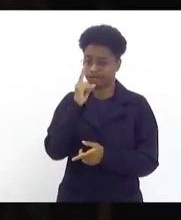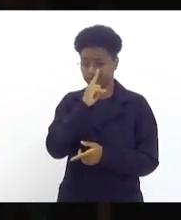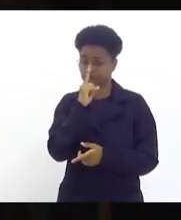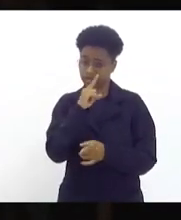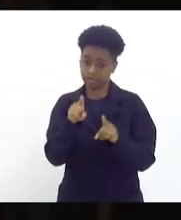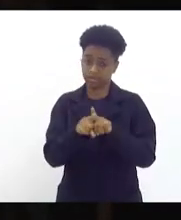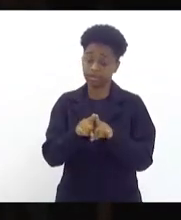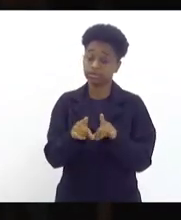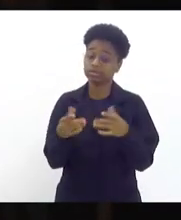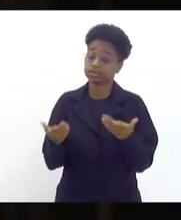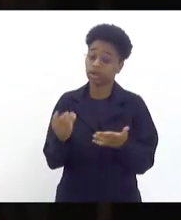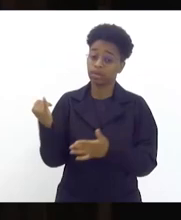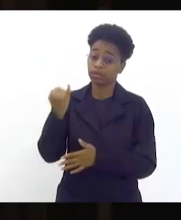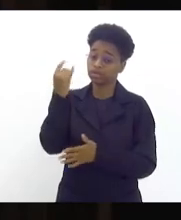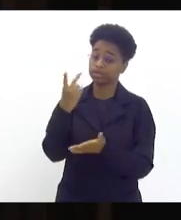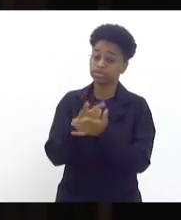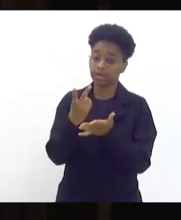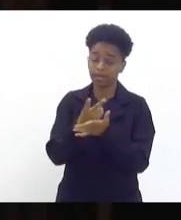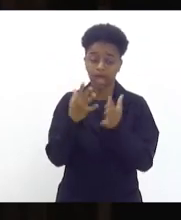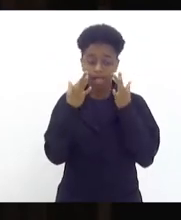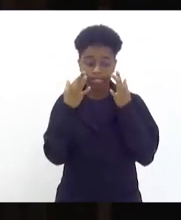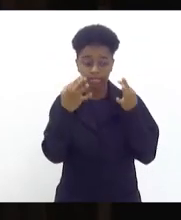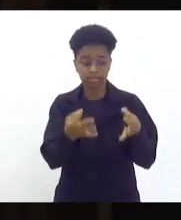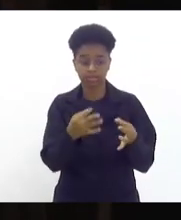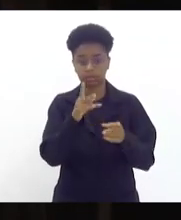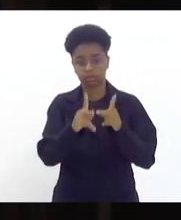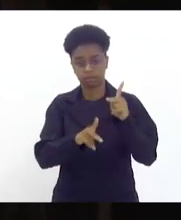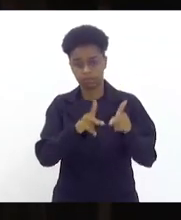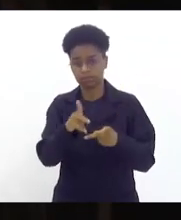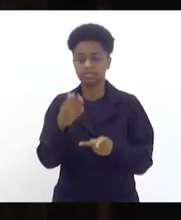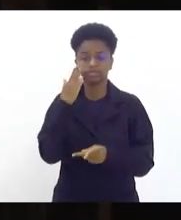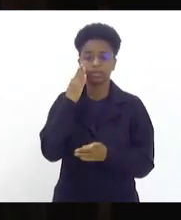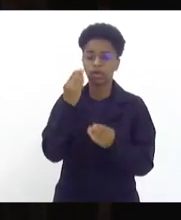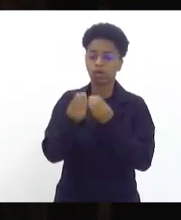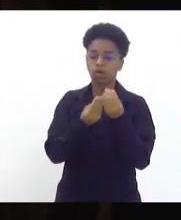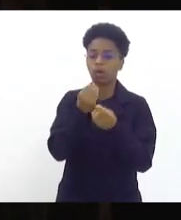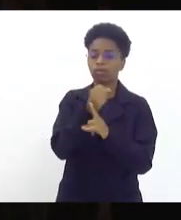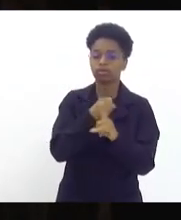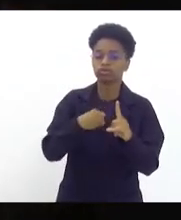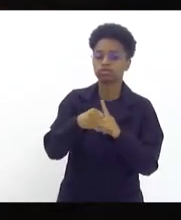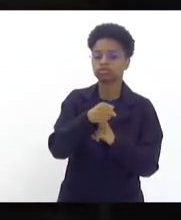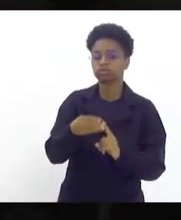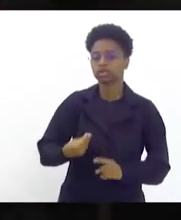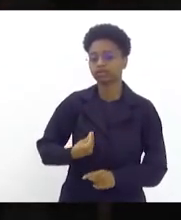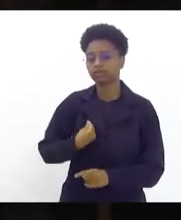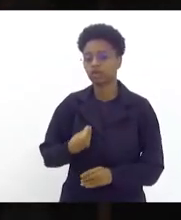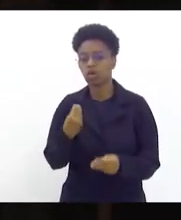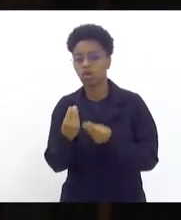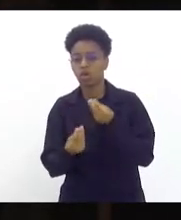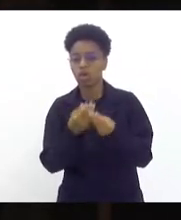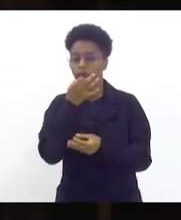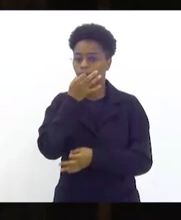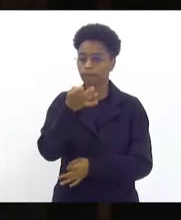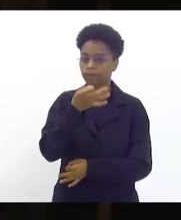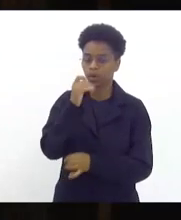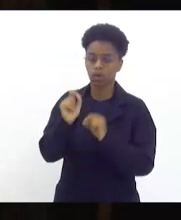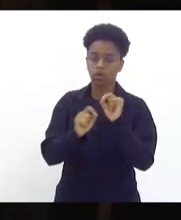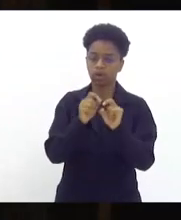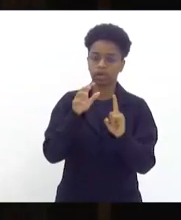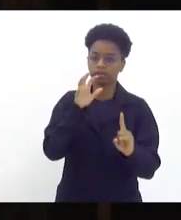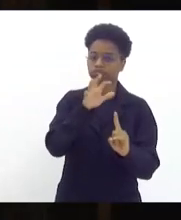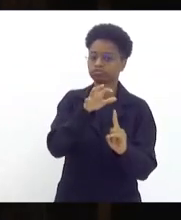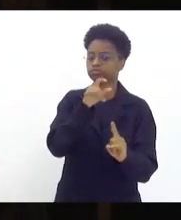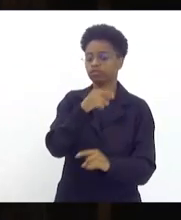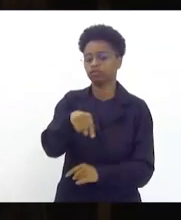isso é importante também sempre ouvidos até essa visão da ponta da sociedade é o que está ocorrendo que a frente do Senhor para